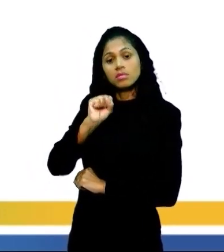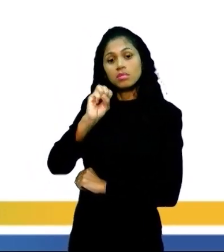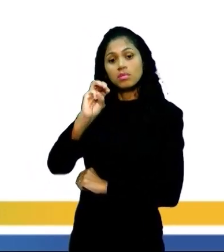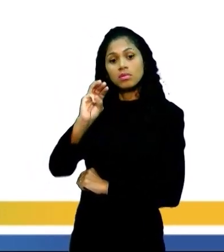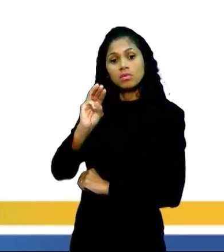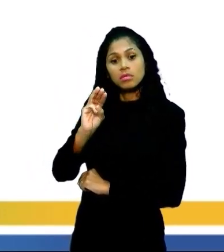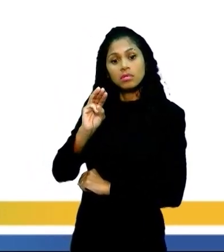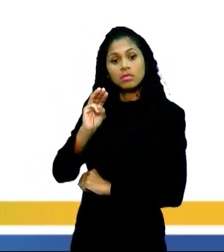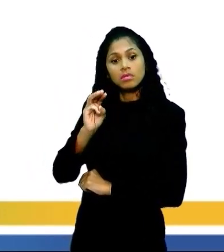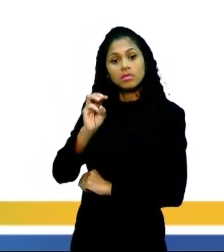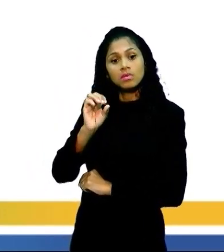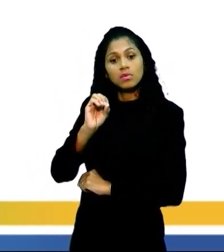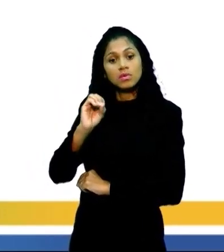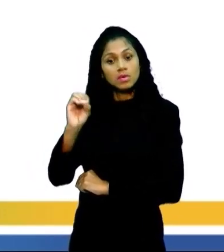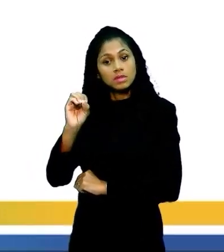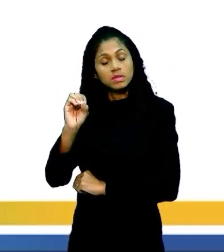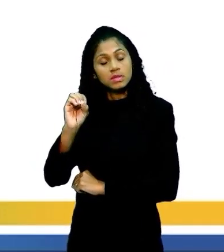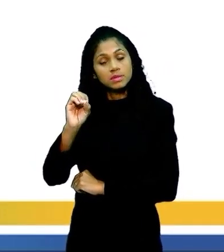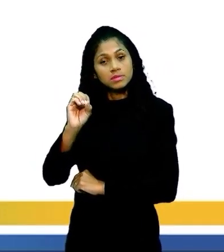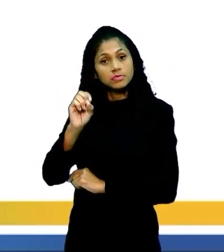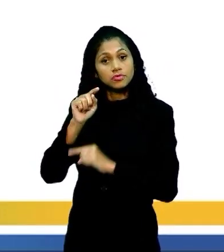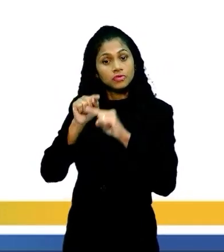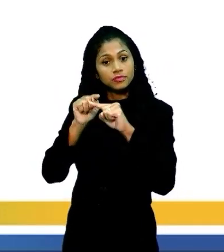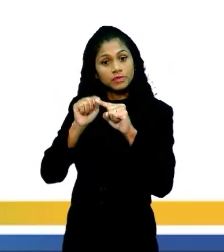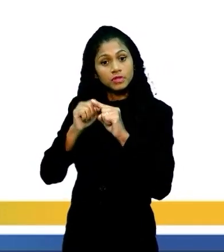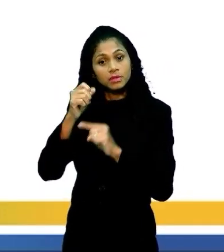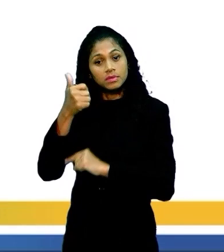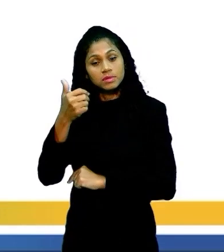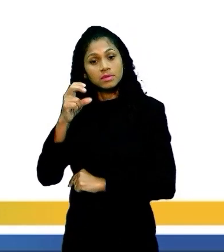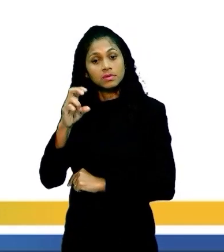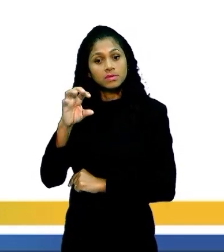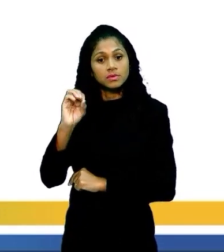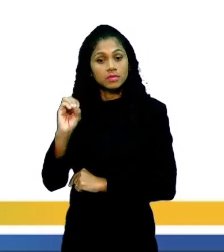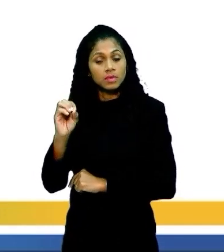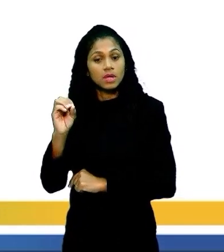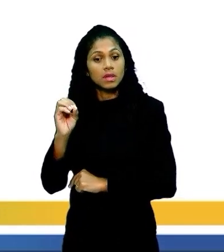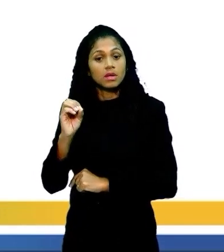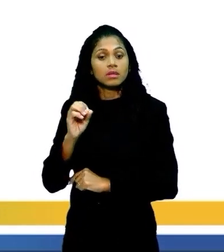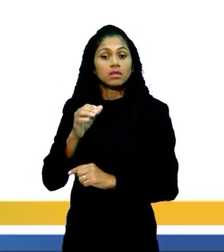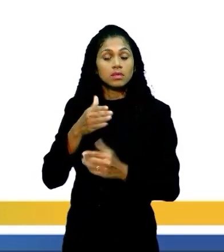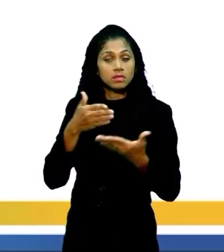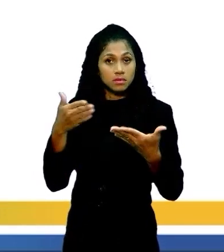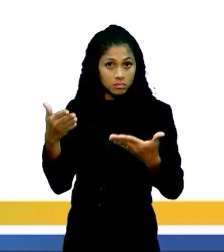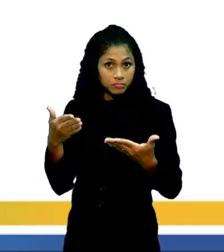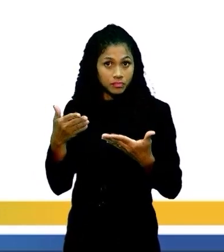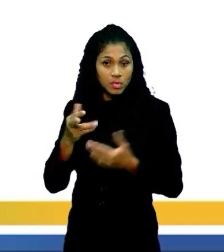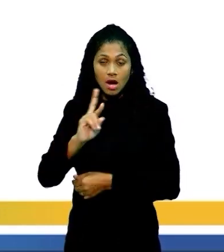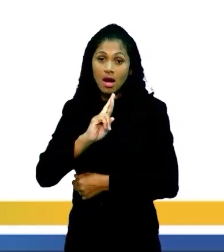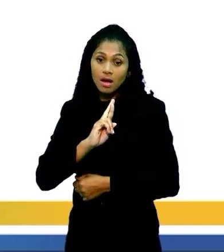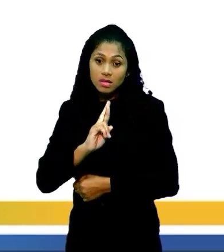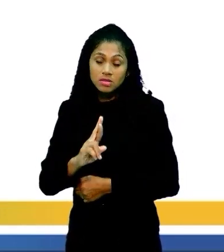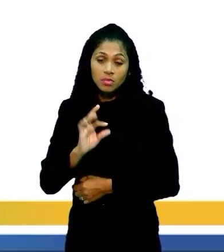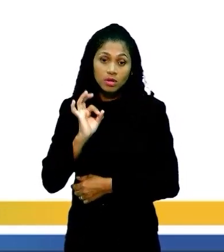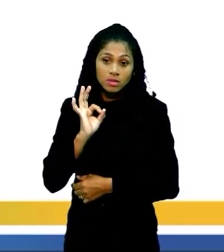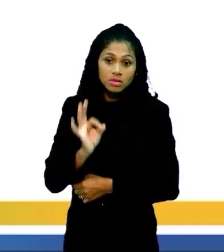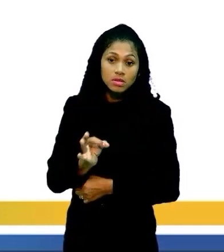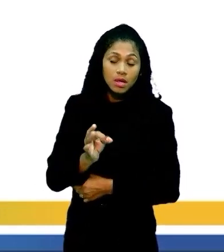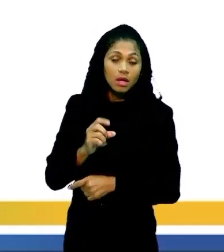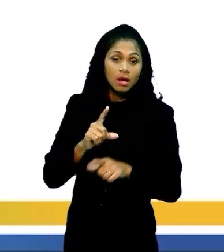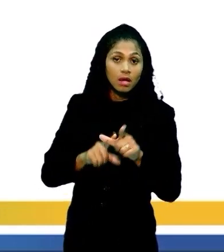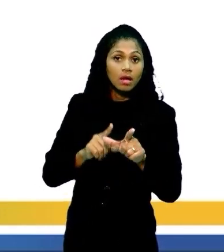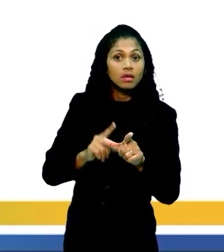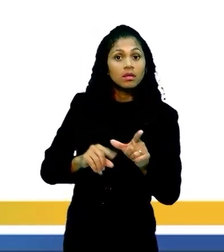mais 12, 27, mais 10, 37. Portanto, a nossa alternativa correta aí é a letra